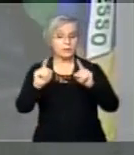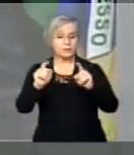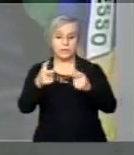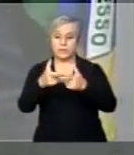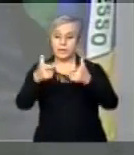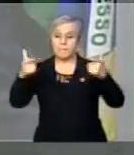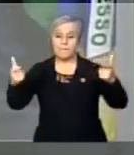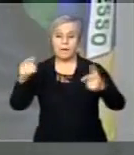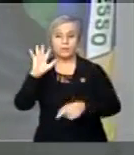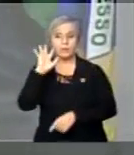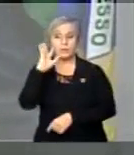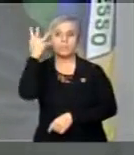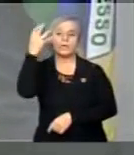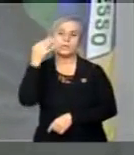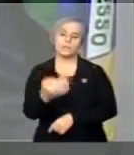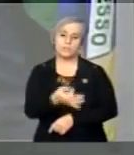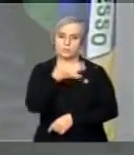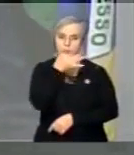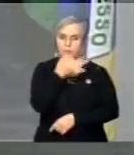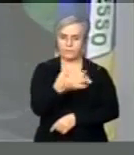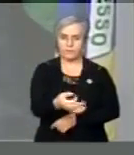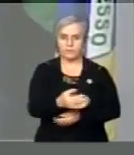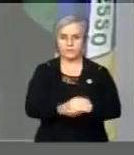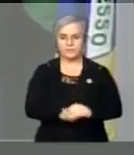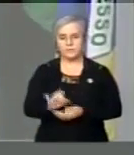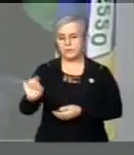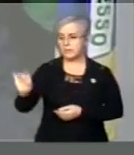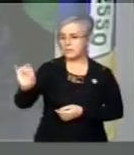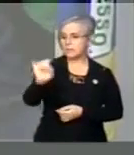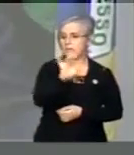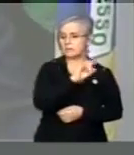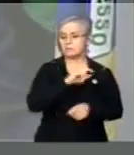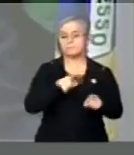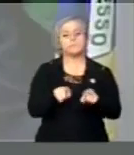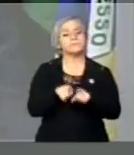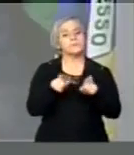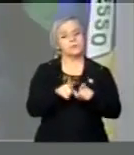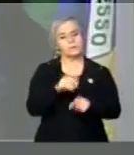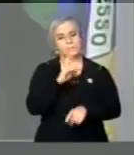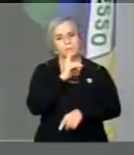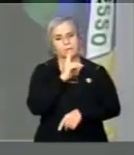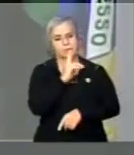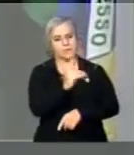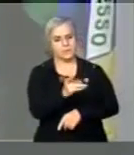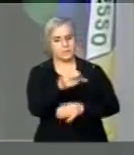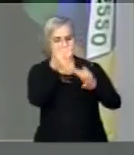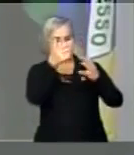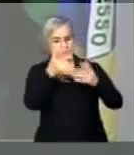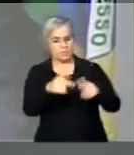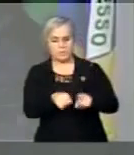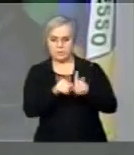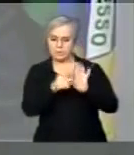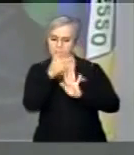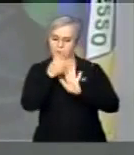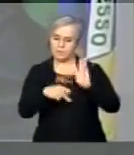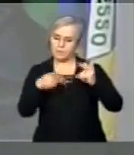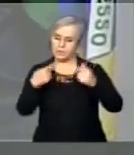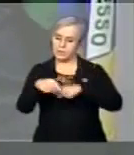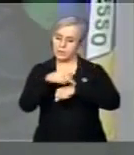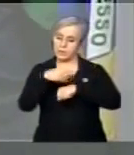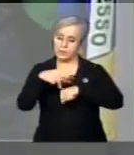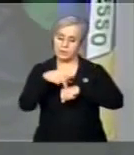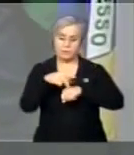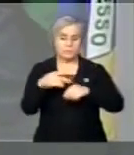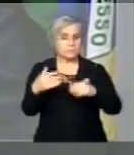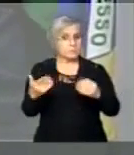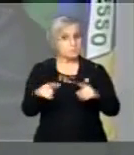de parlamentares que fizeram o seu julgamento, cada um inclusive defendendo uma tese, um projeto de país, mas que fizeram um julgamento